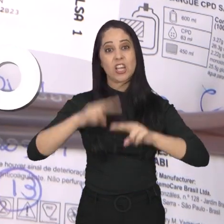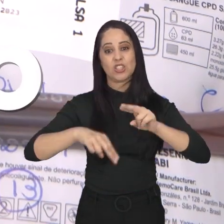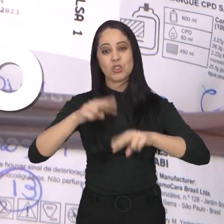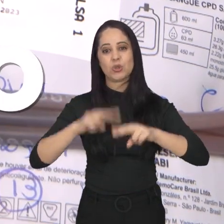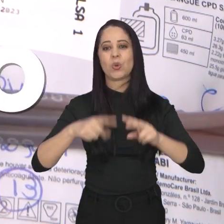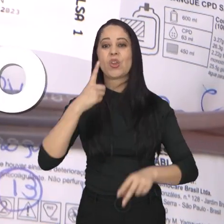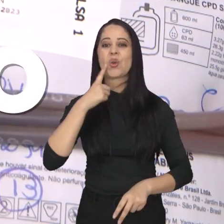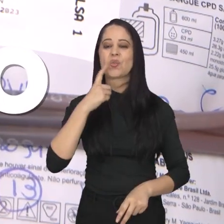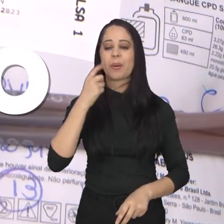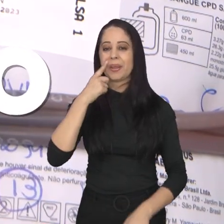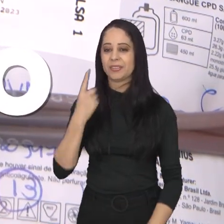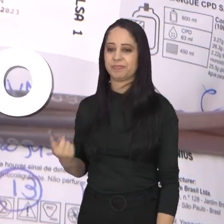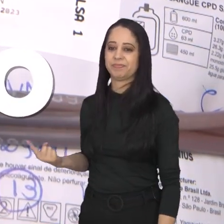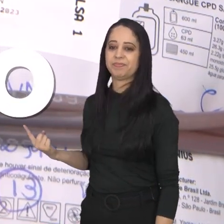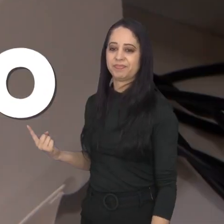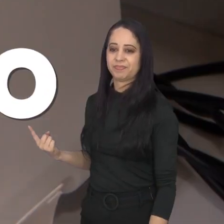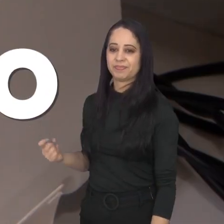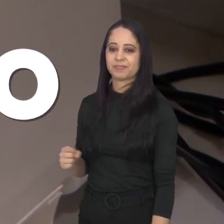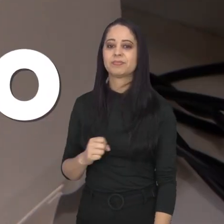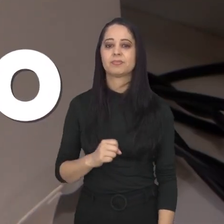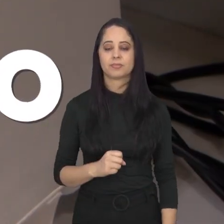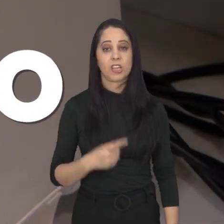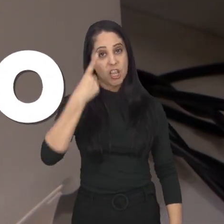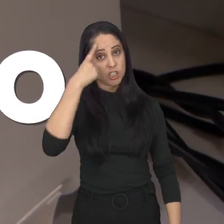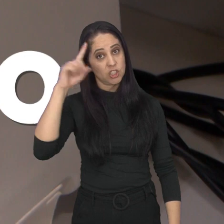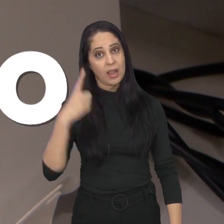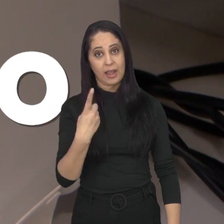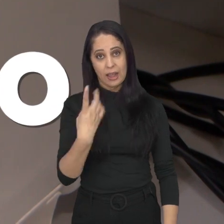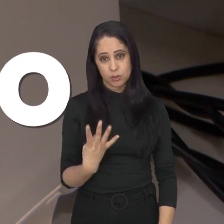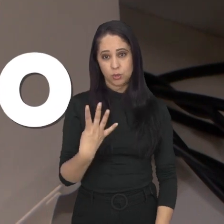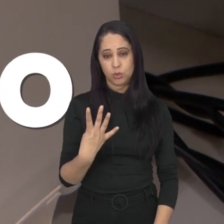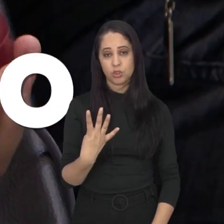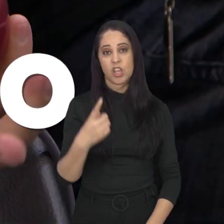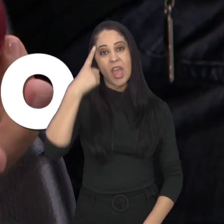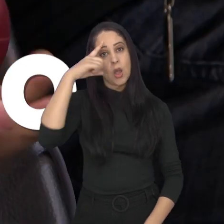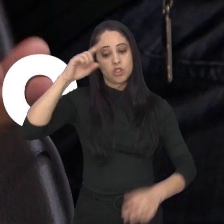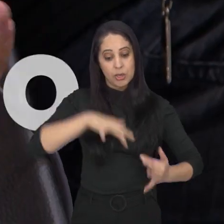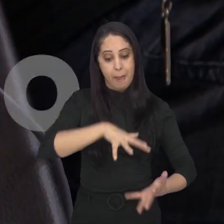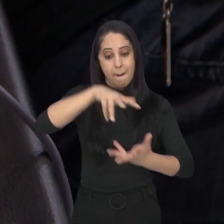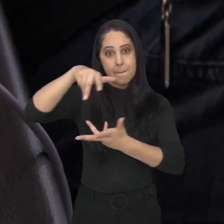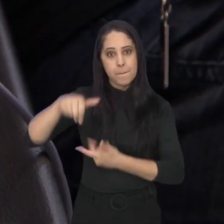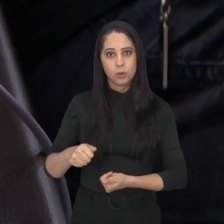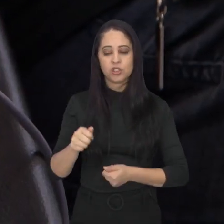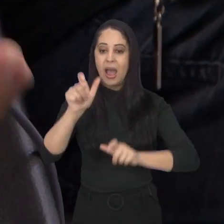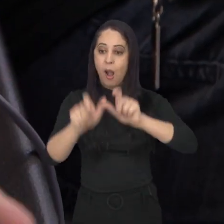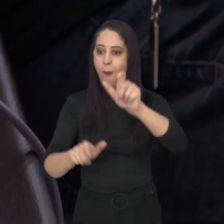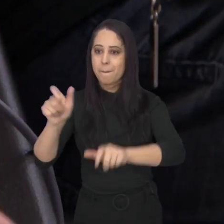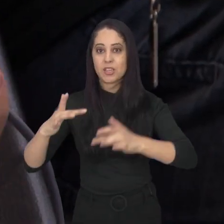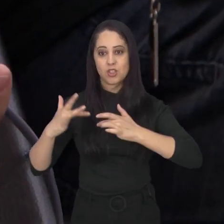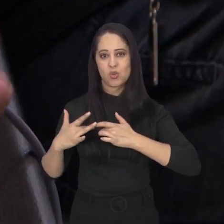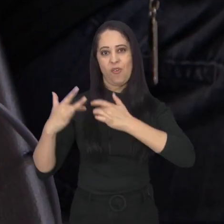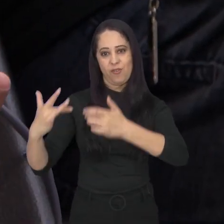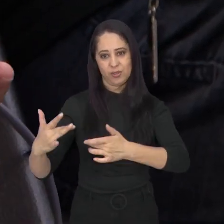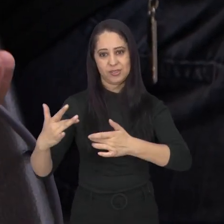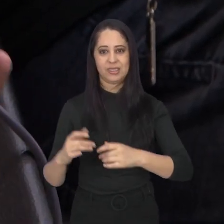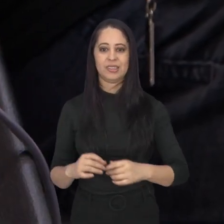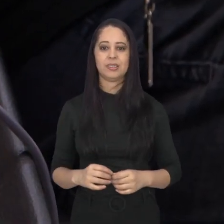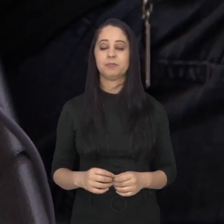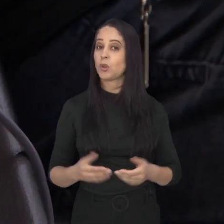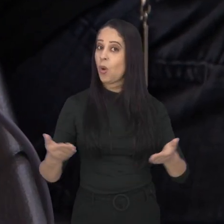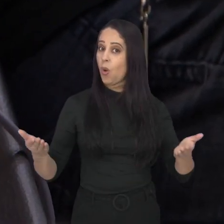para a doação mais de 50 vezes. Um gesto de amor que se transformou em hábito para ele. Bom, eu comecei com 18